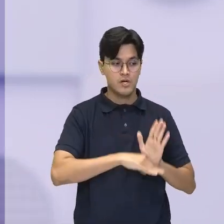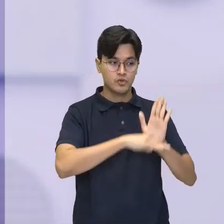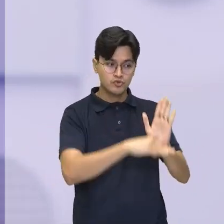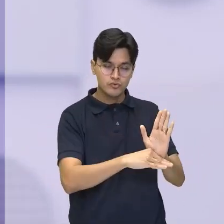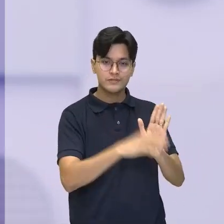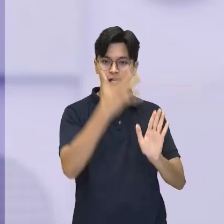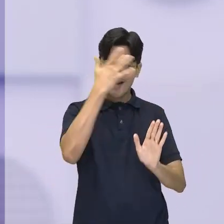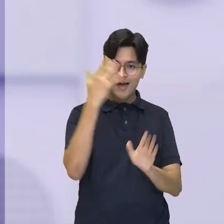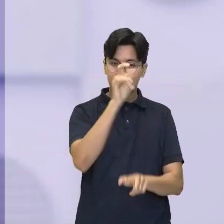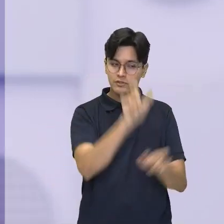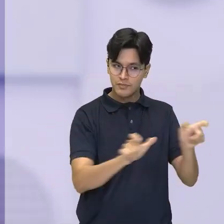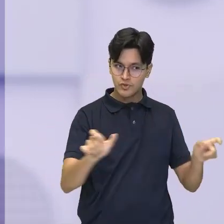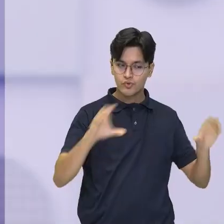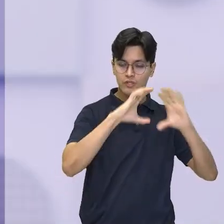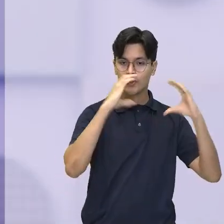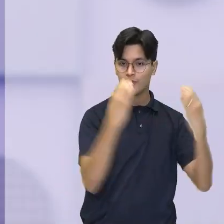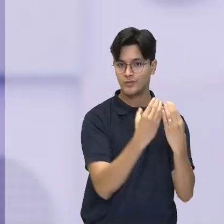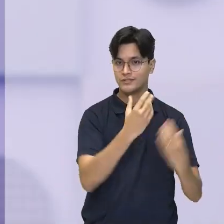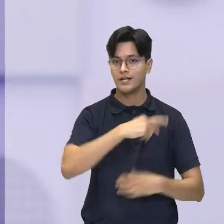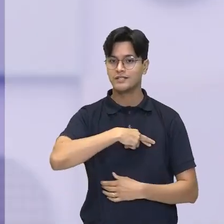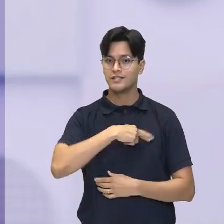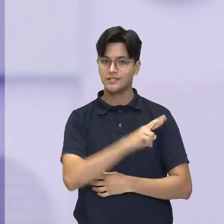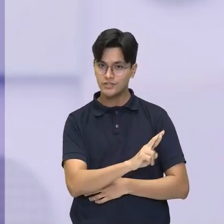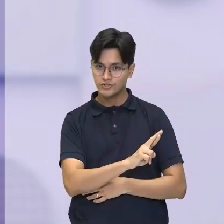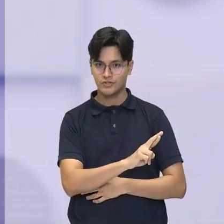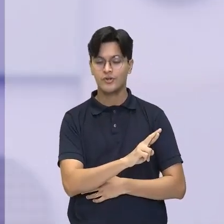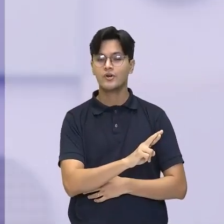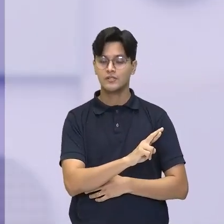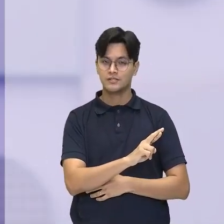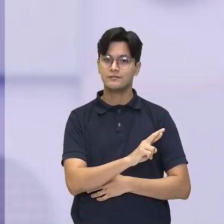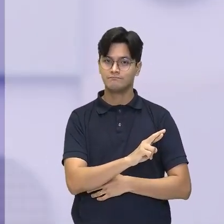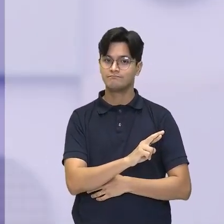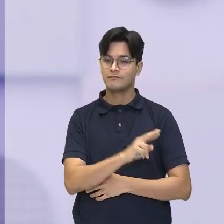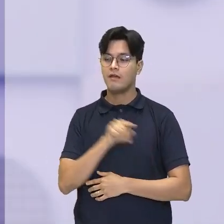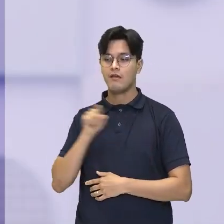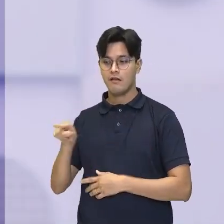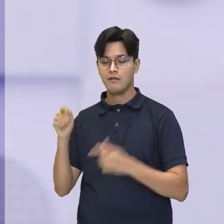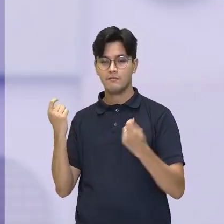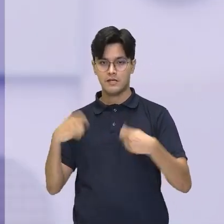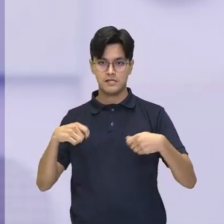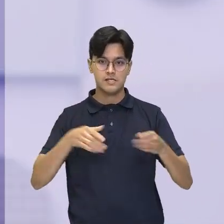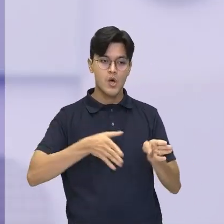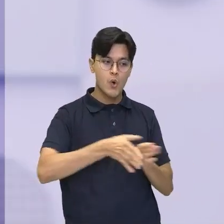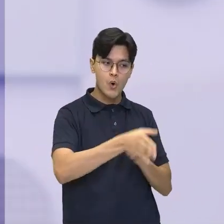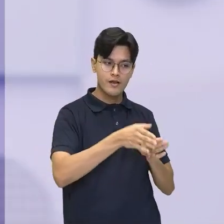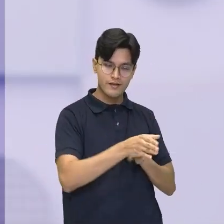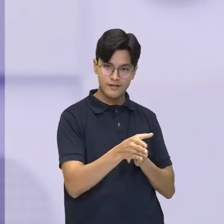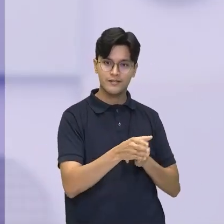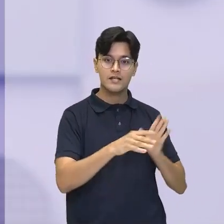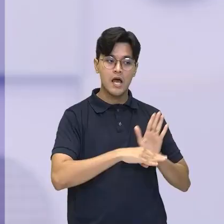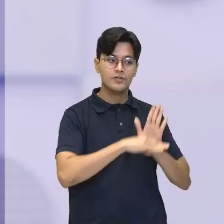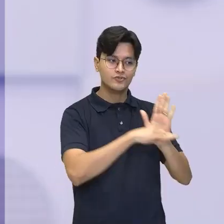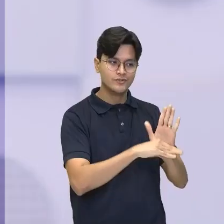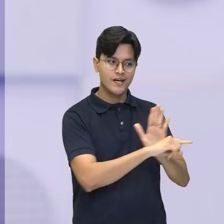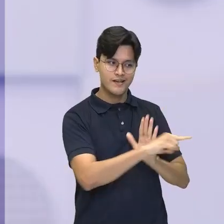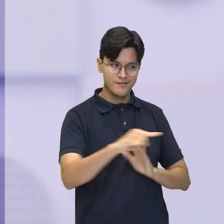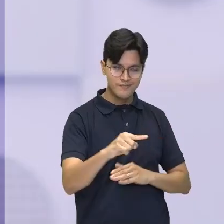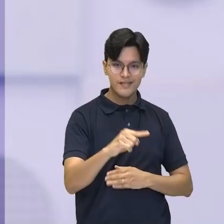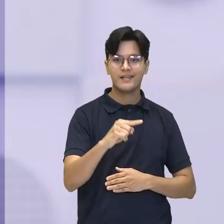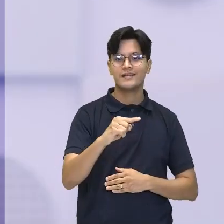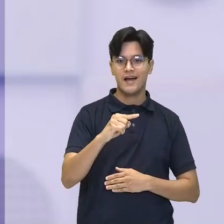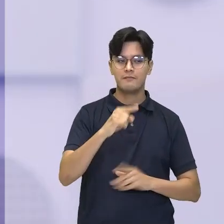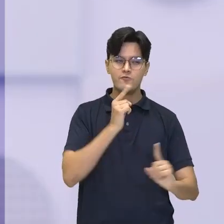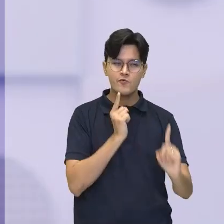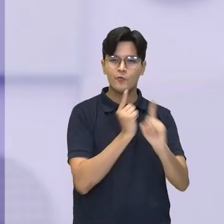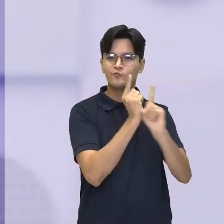comunidade religiosa que ele ou ela lidera, possam encontrar as soluções